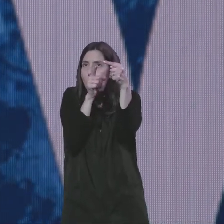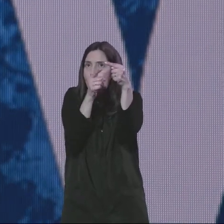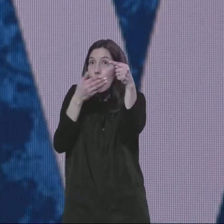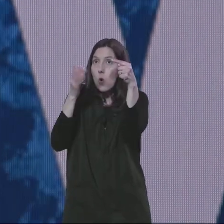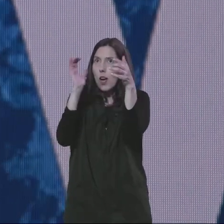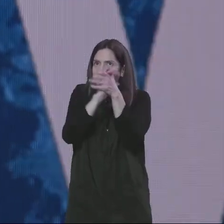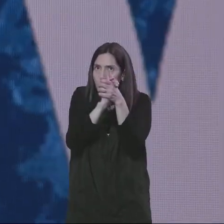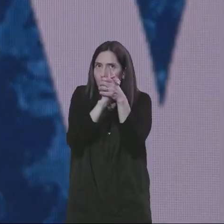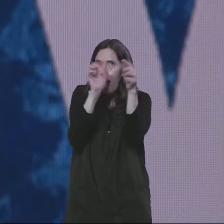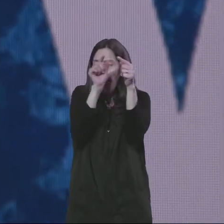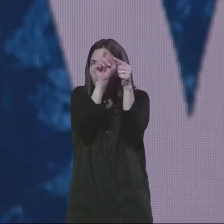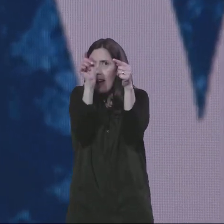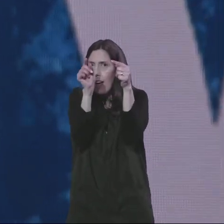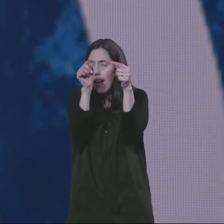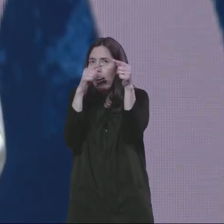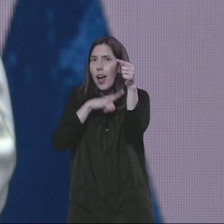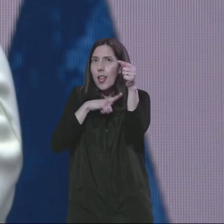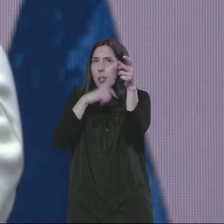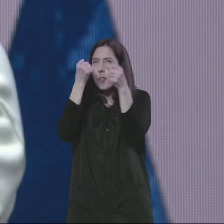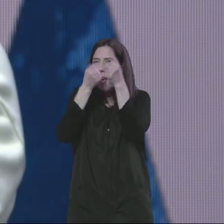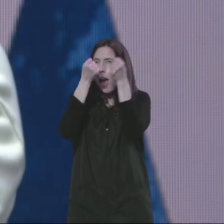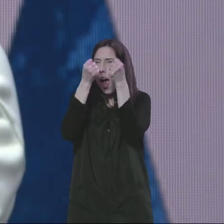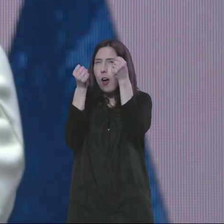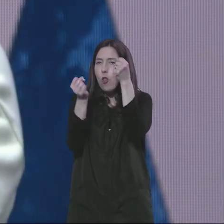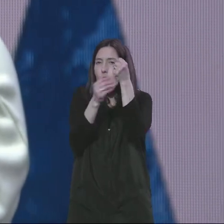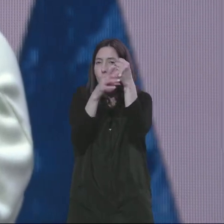Aqui eu vou ter um carro novo.